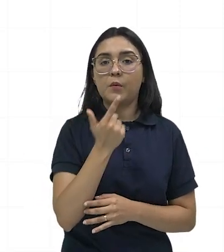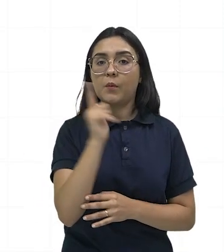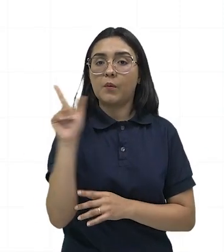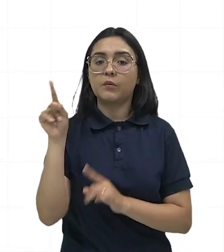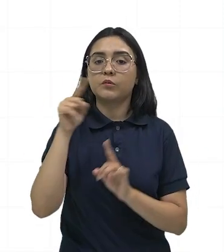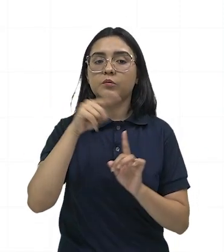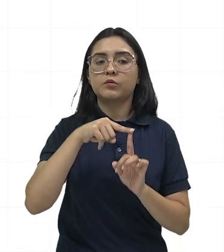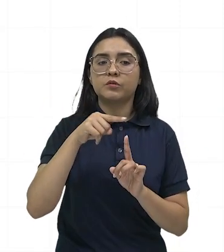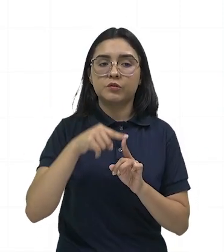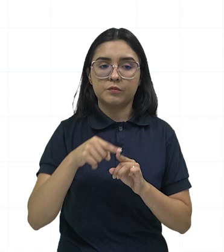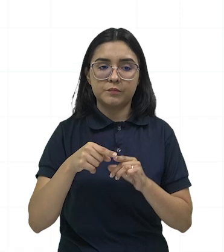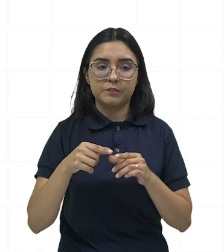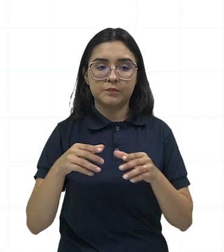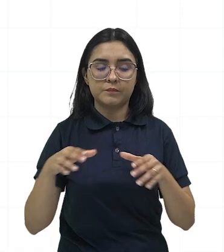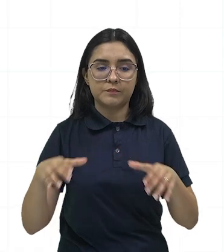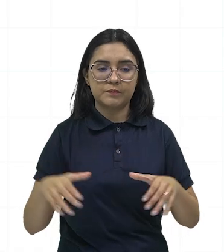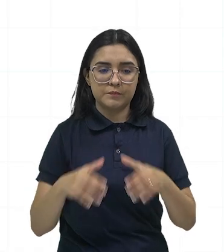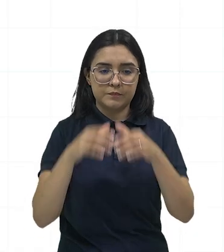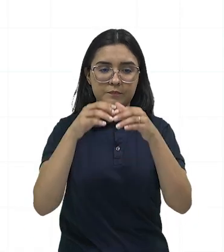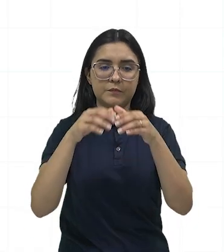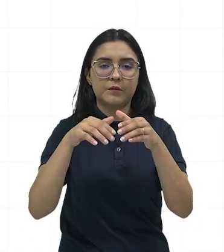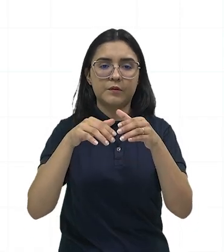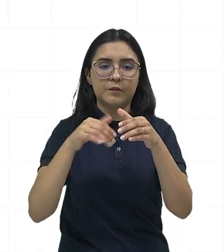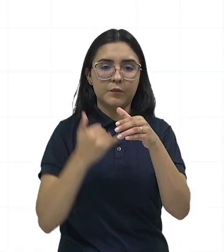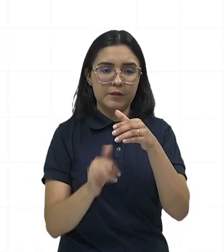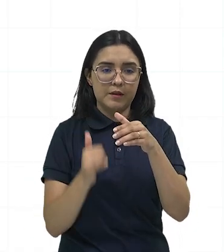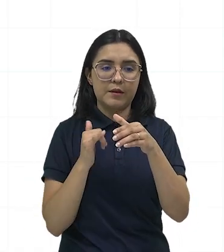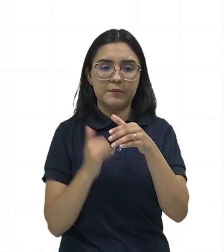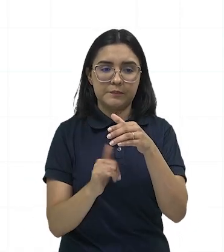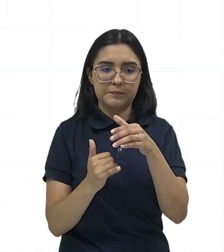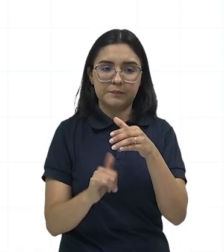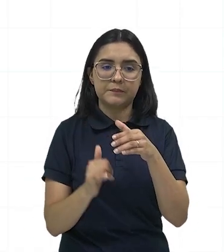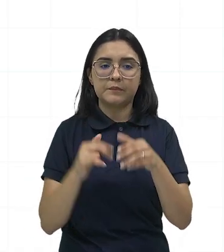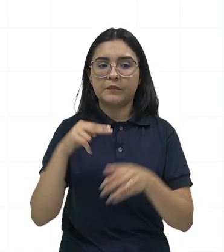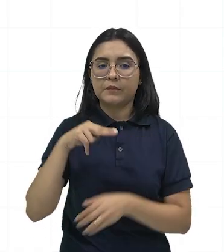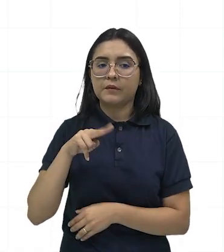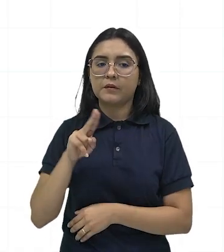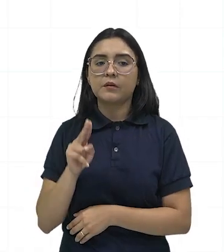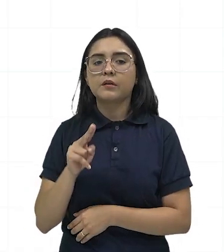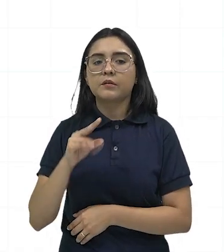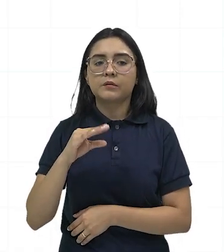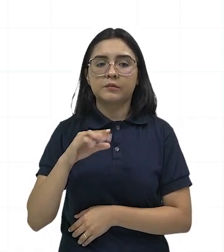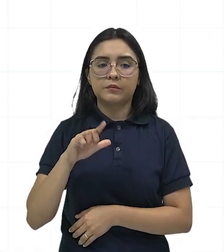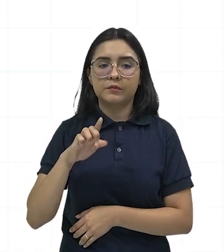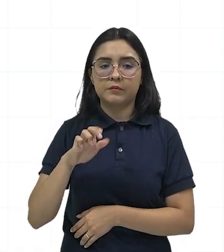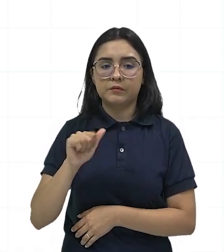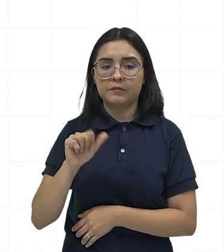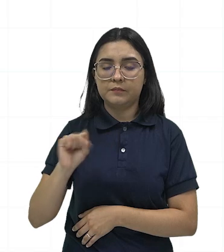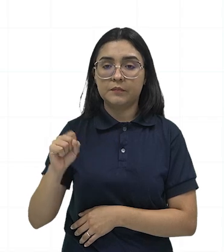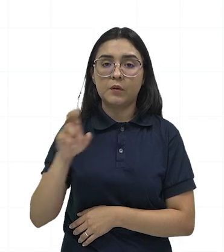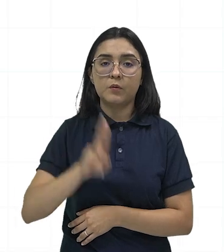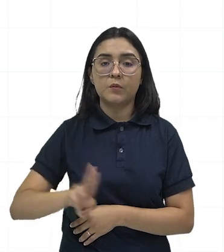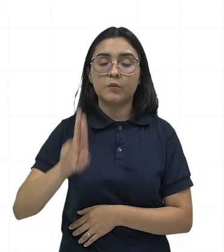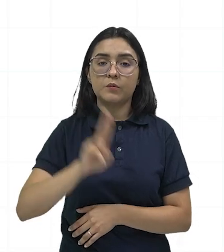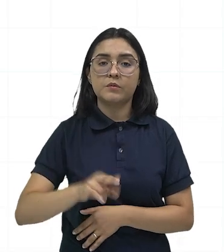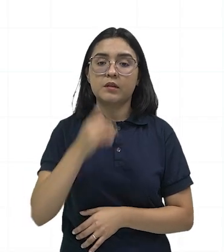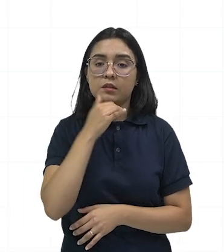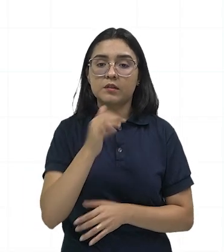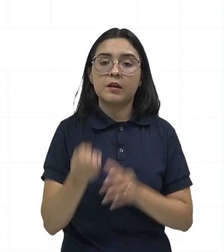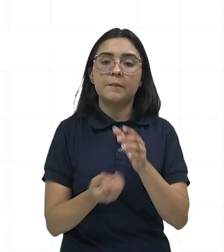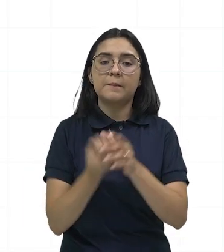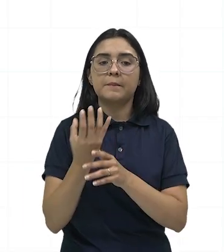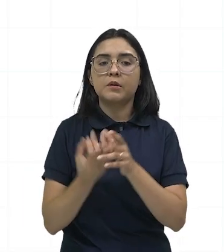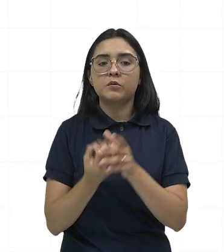usinas nucleares, né? A usina nuclear utiliza a energia que é produzida